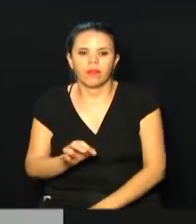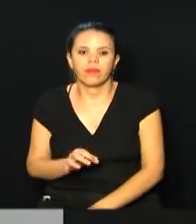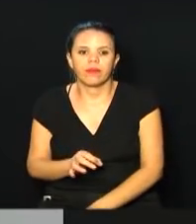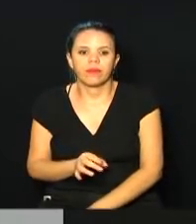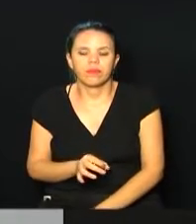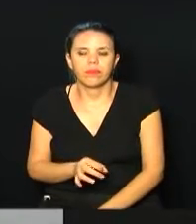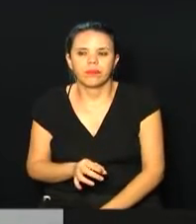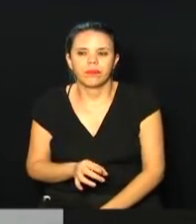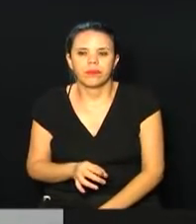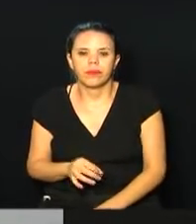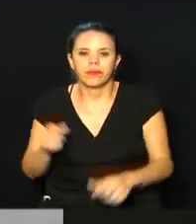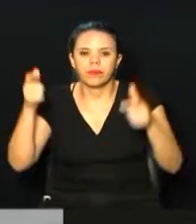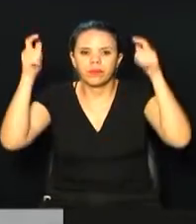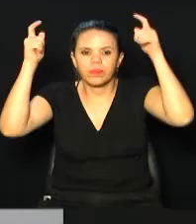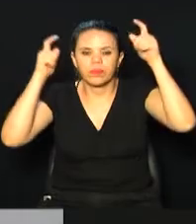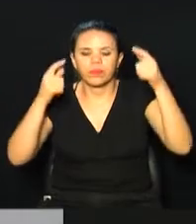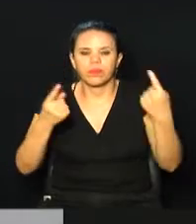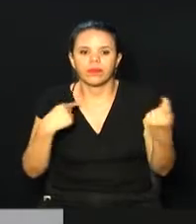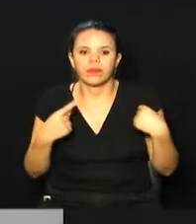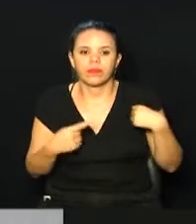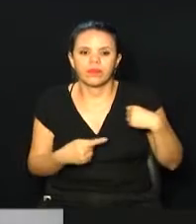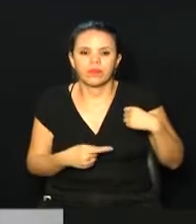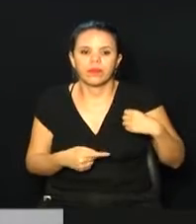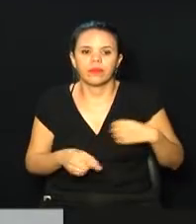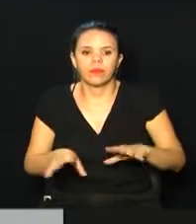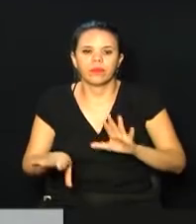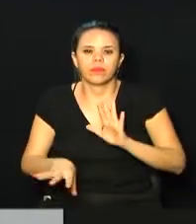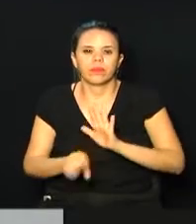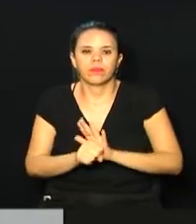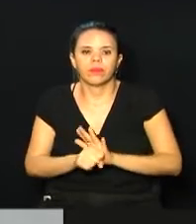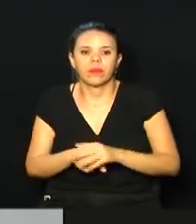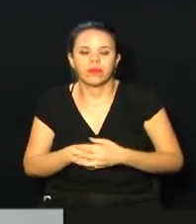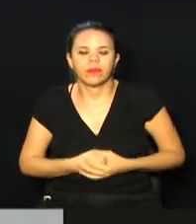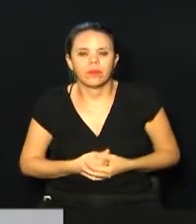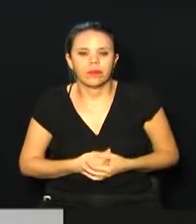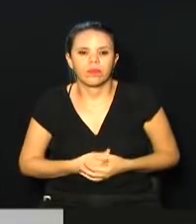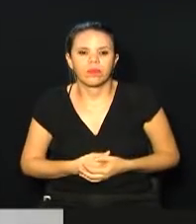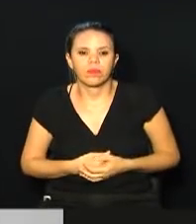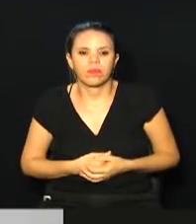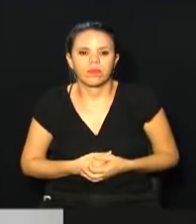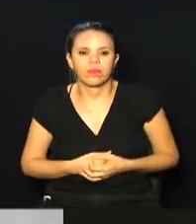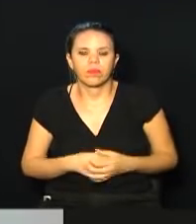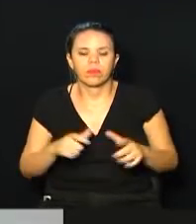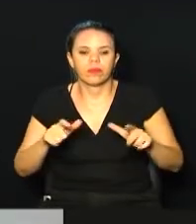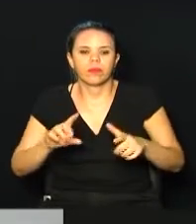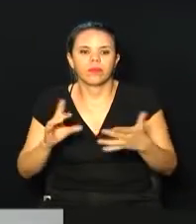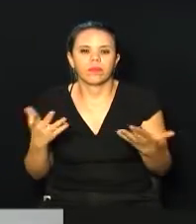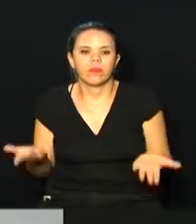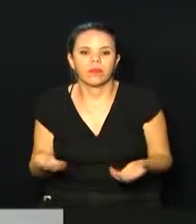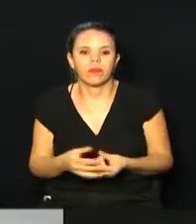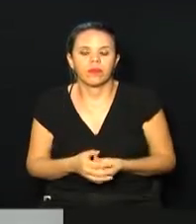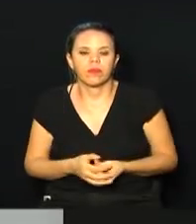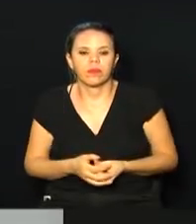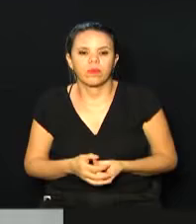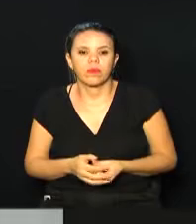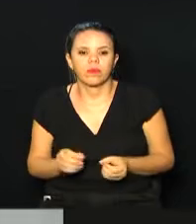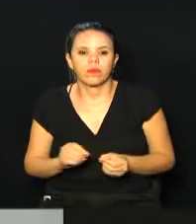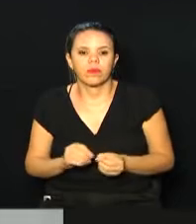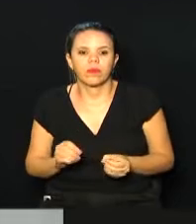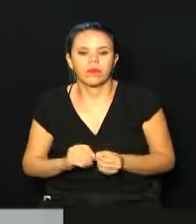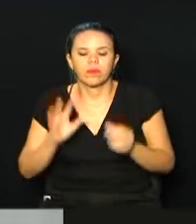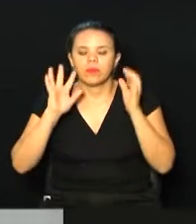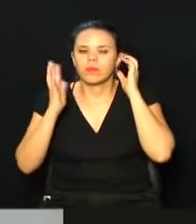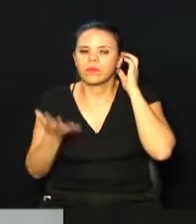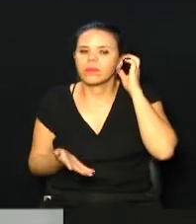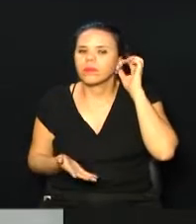a Princesa do Oeste possa absorver. Este fato, então, é o que vai